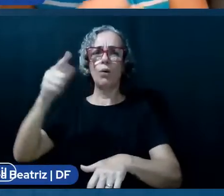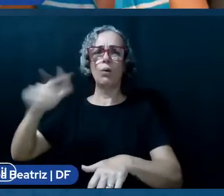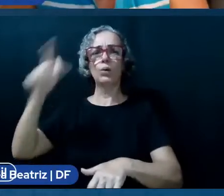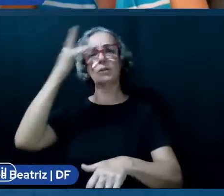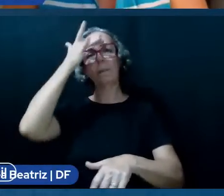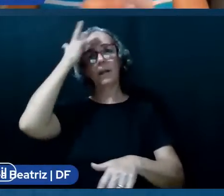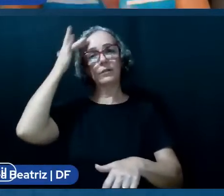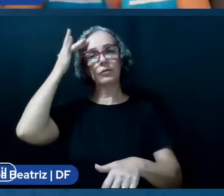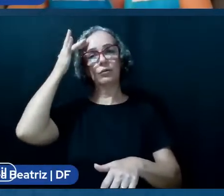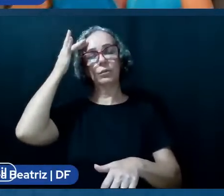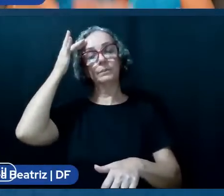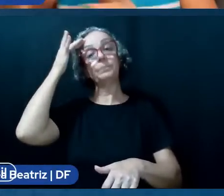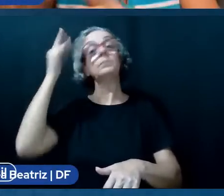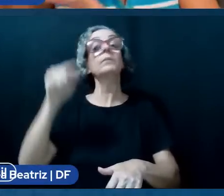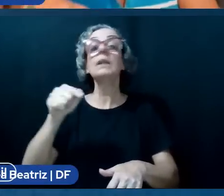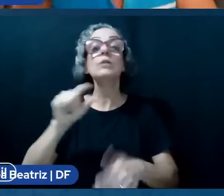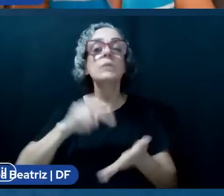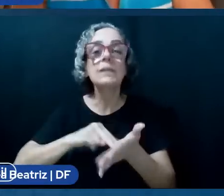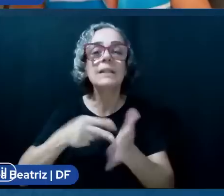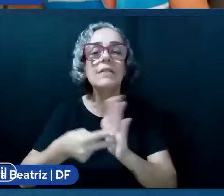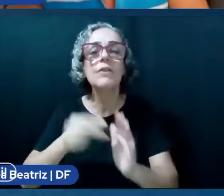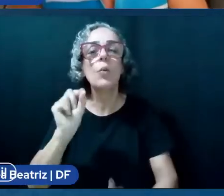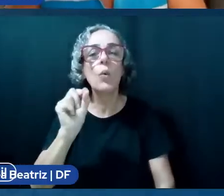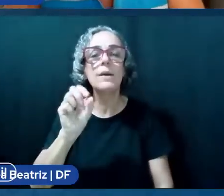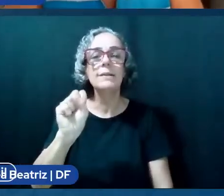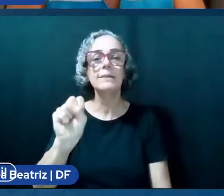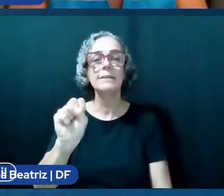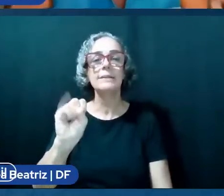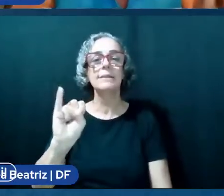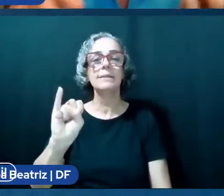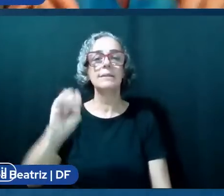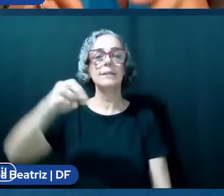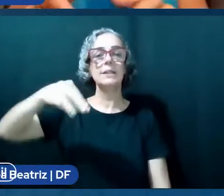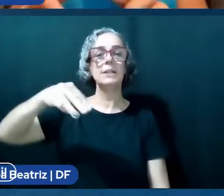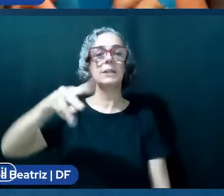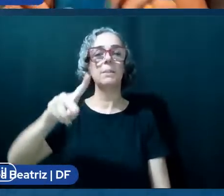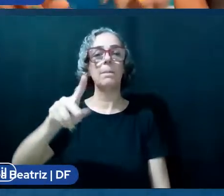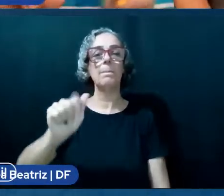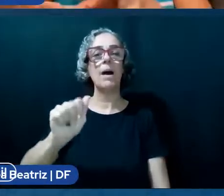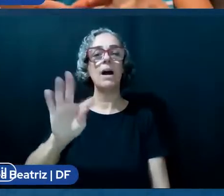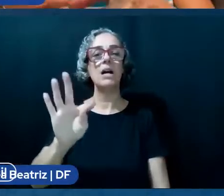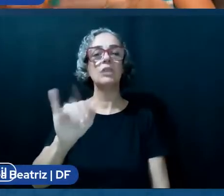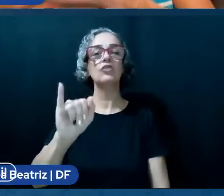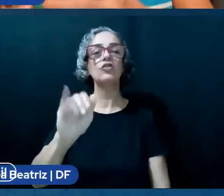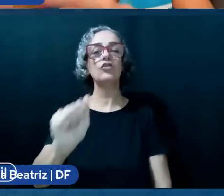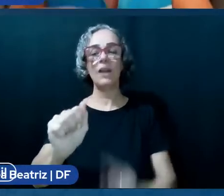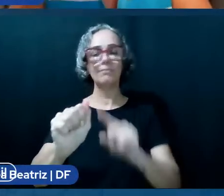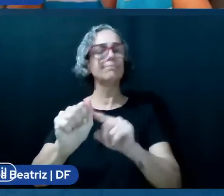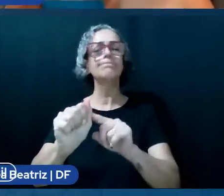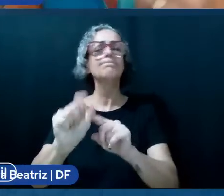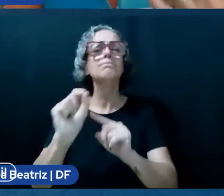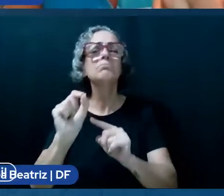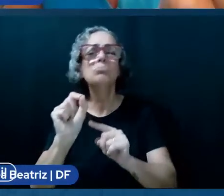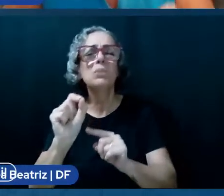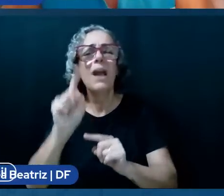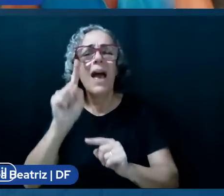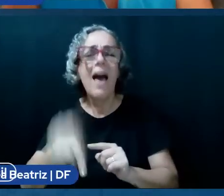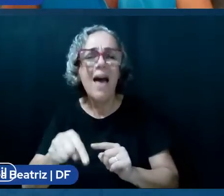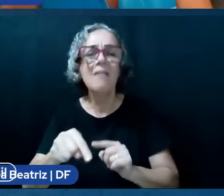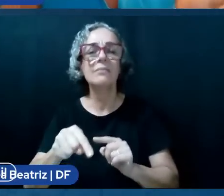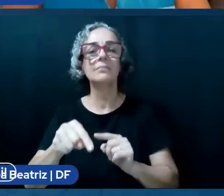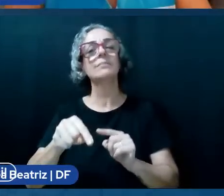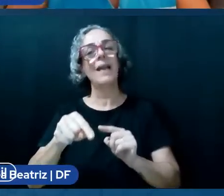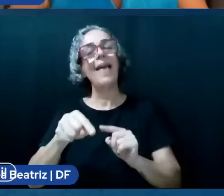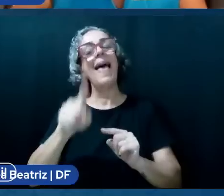de simpatia. Mas o que é esse efeito de simpatia? É um efeito de sintonia